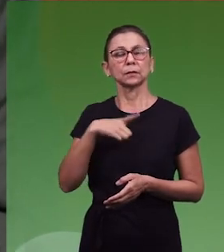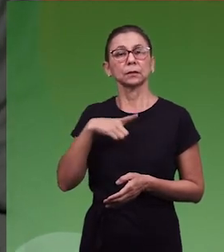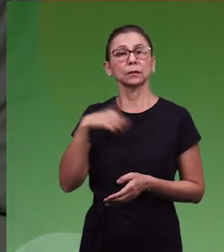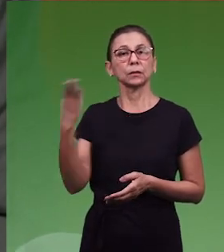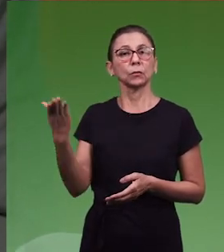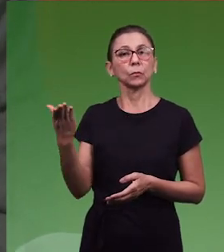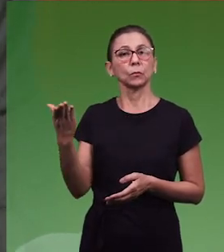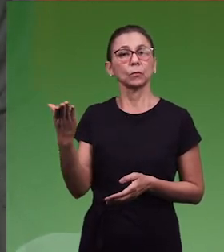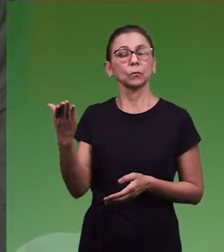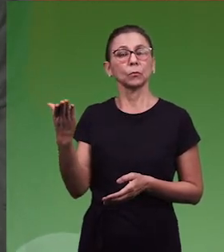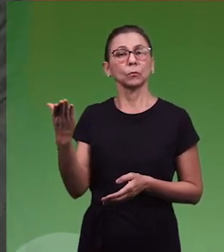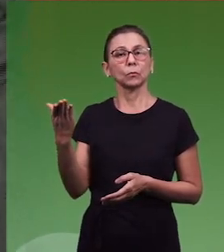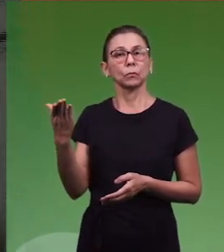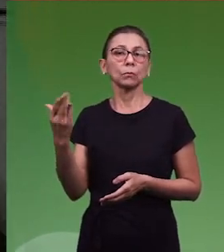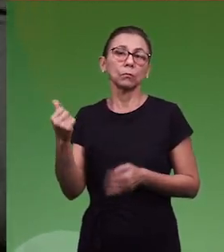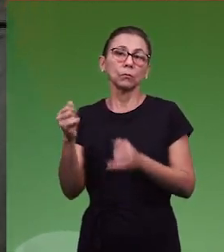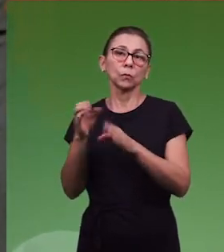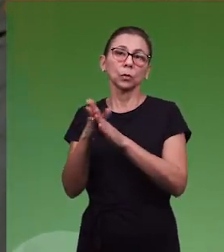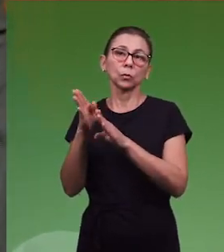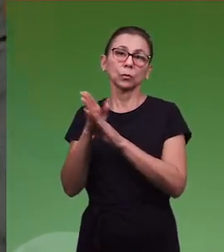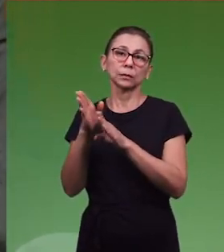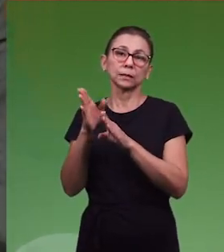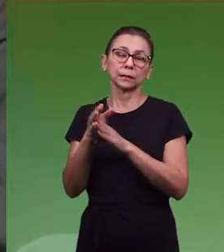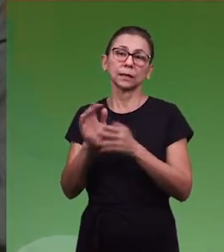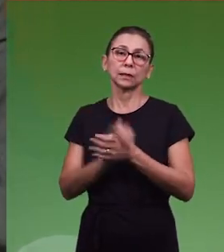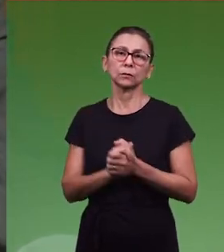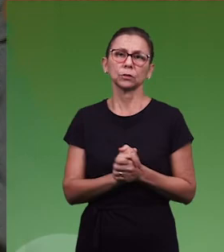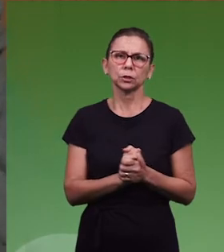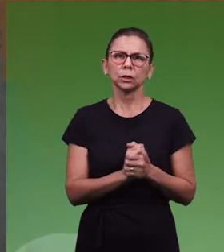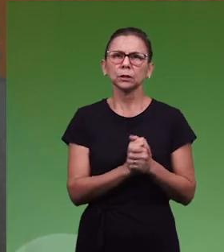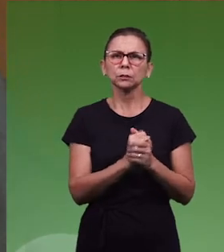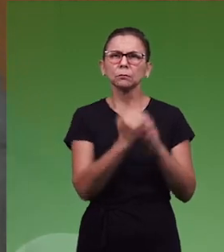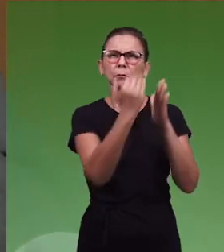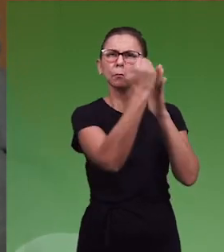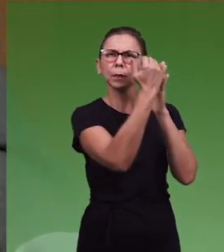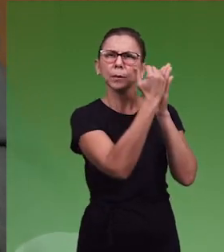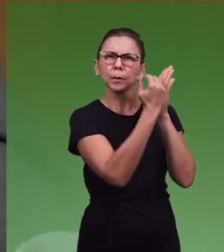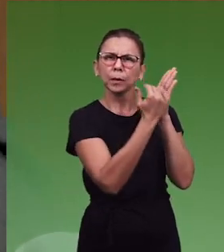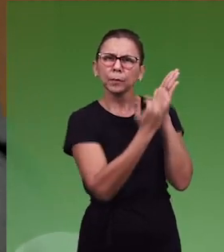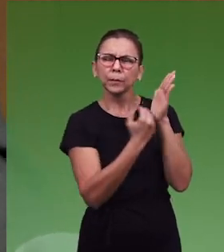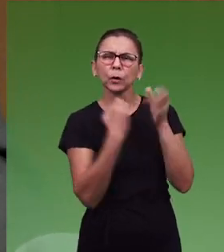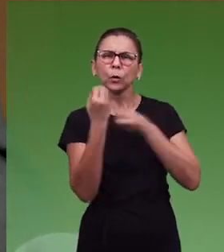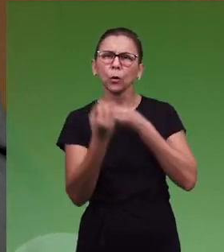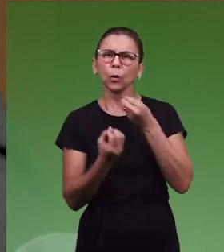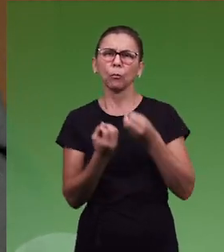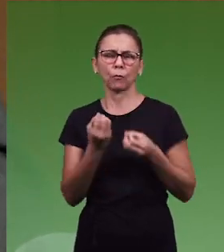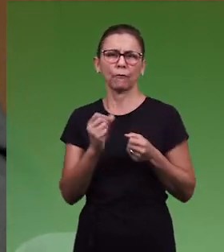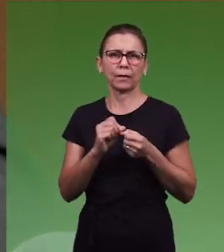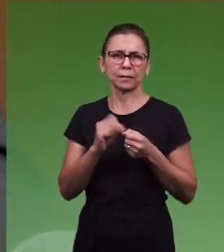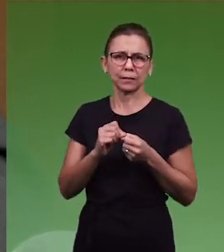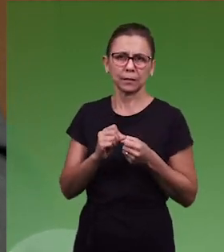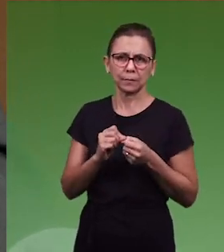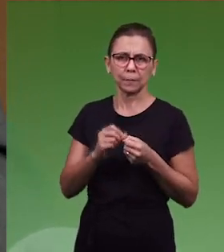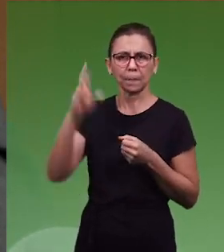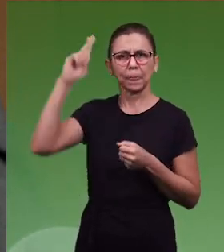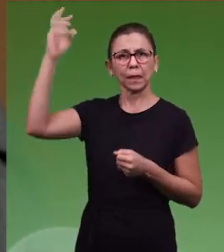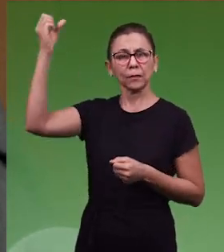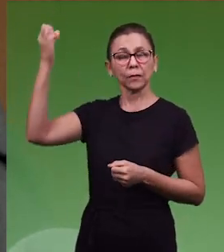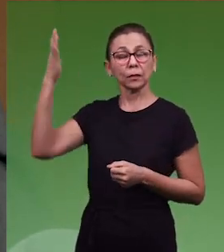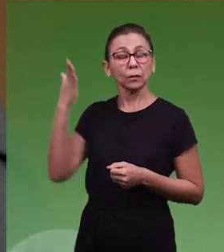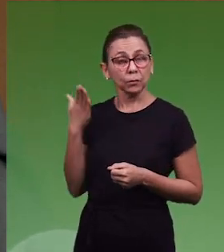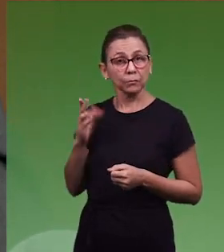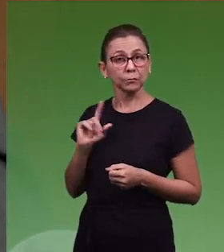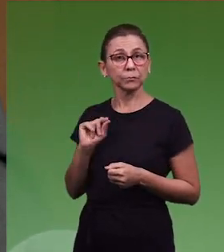para que se tenha uma diretriz de como proceder. E o que nos foi orientado pelo Senhor?